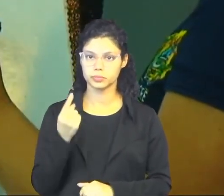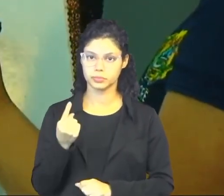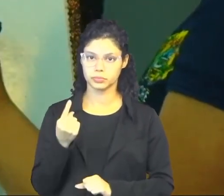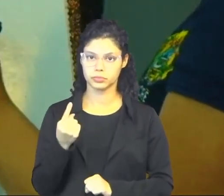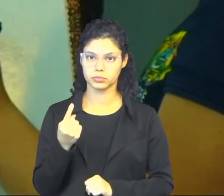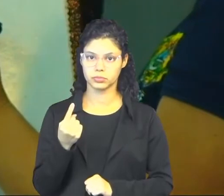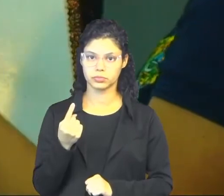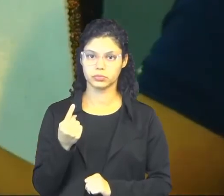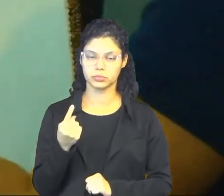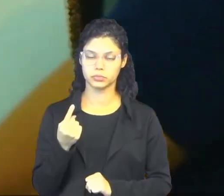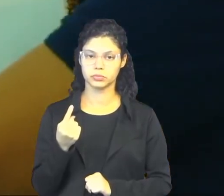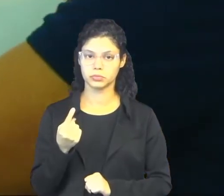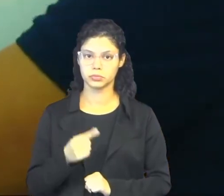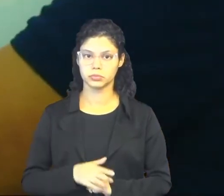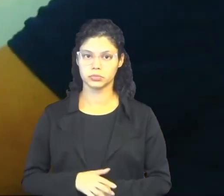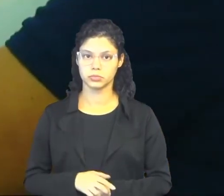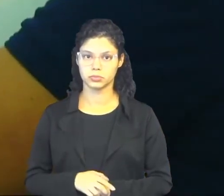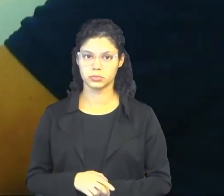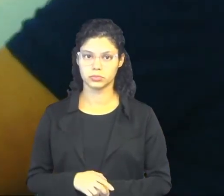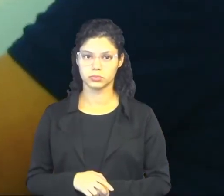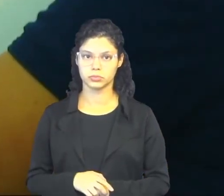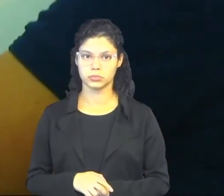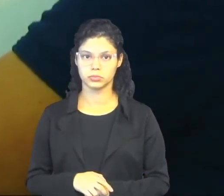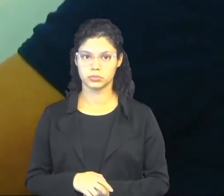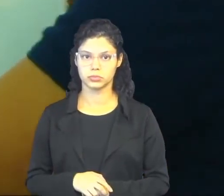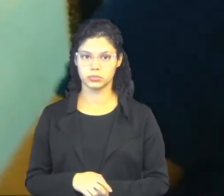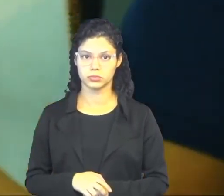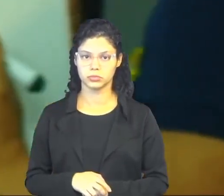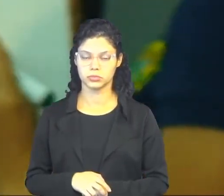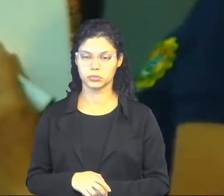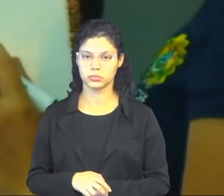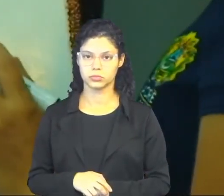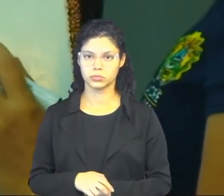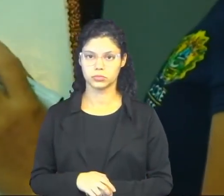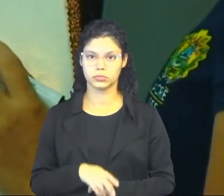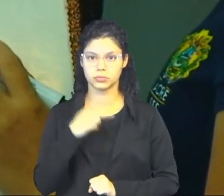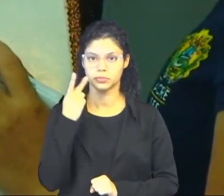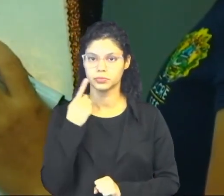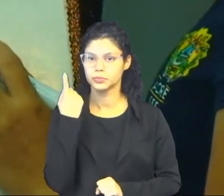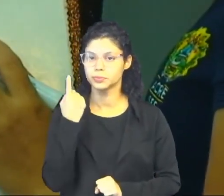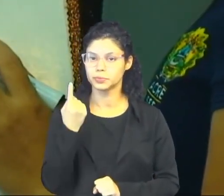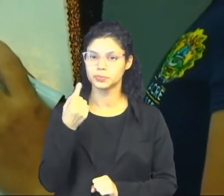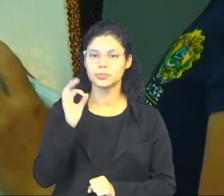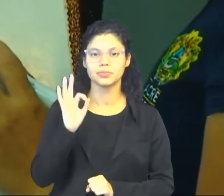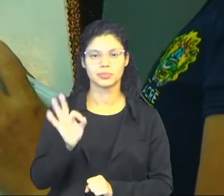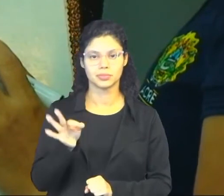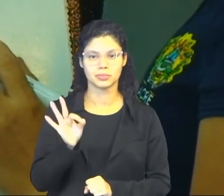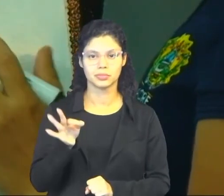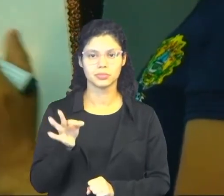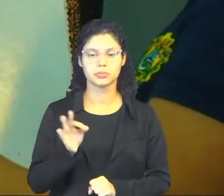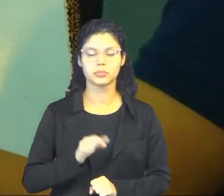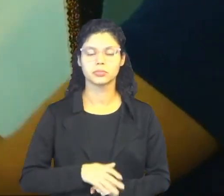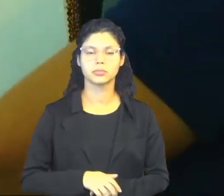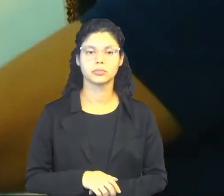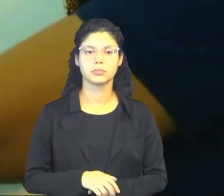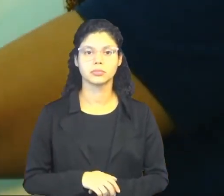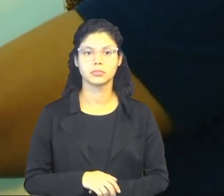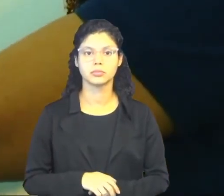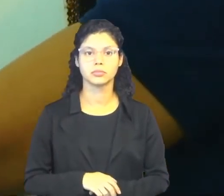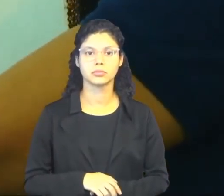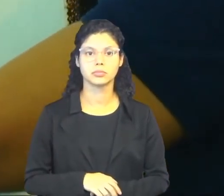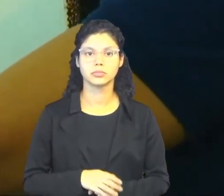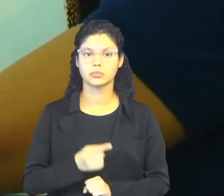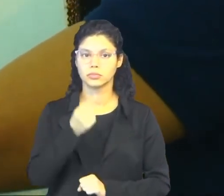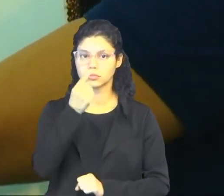já descobriram quanto é que dá? Pensaram já aí? Quem falou 1 acertou. 1, não é isso? E aqui